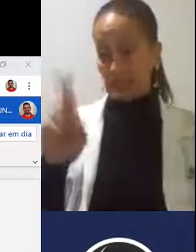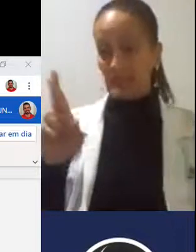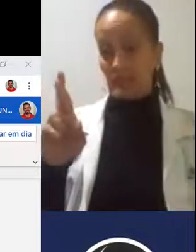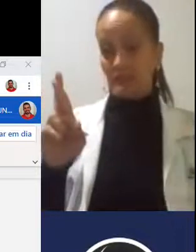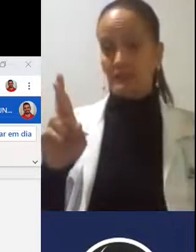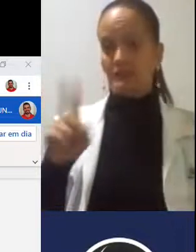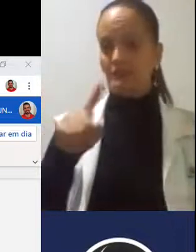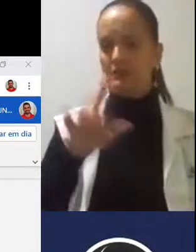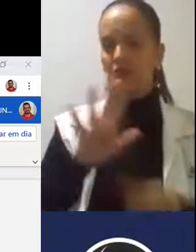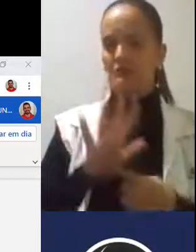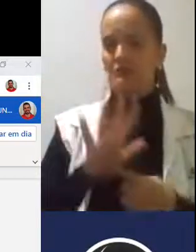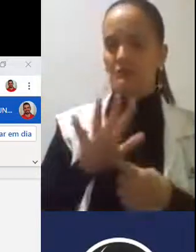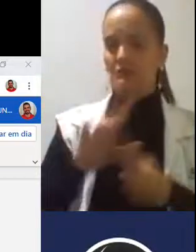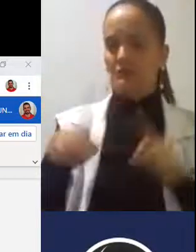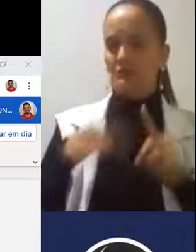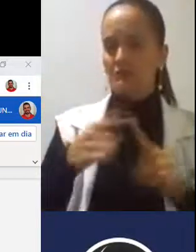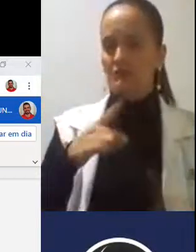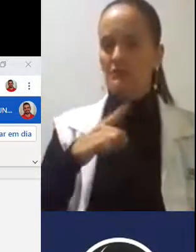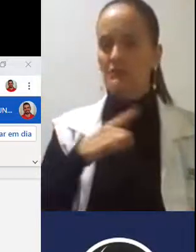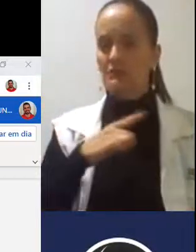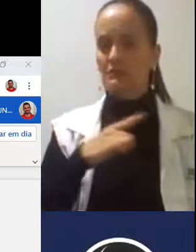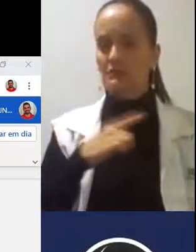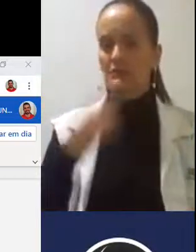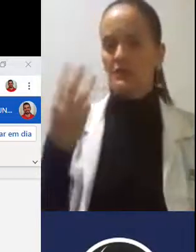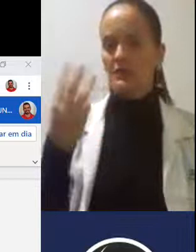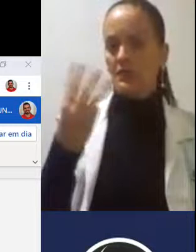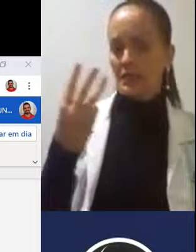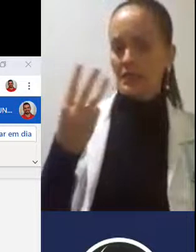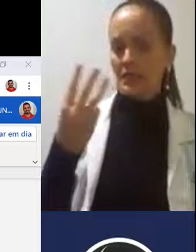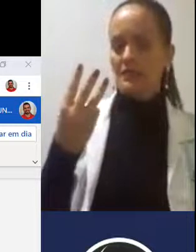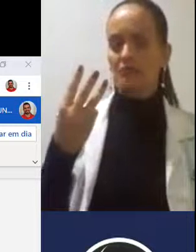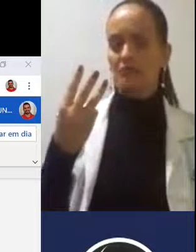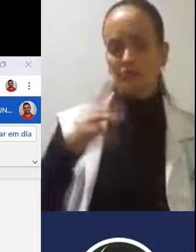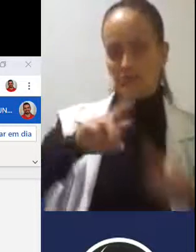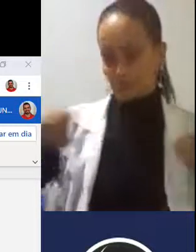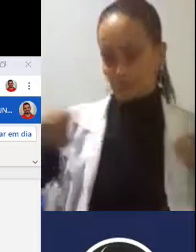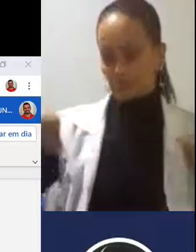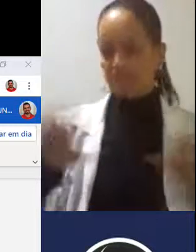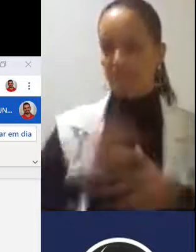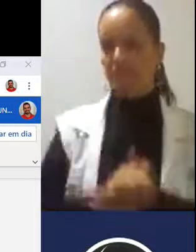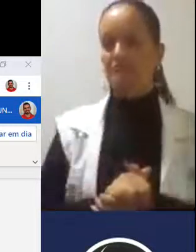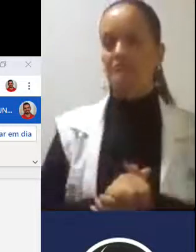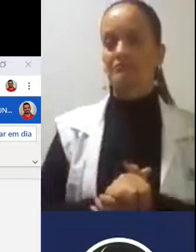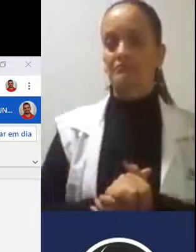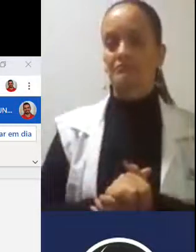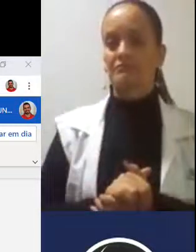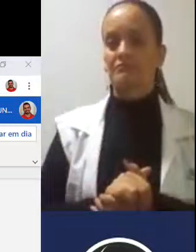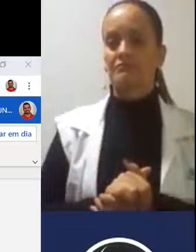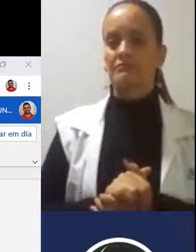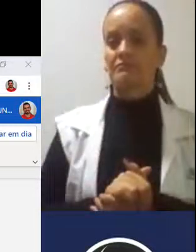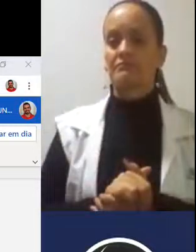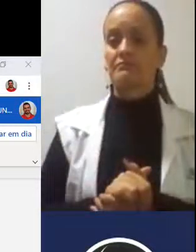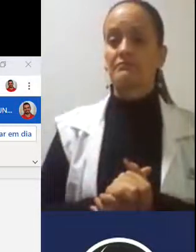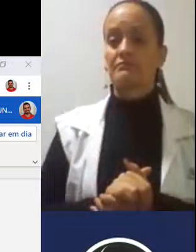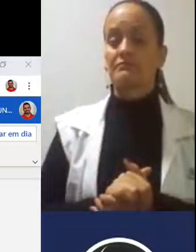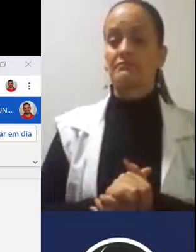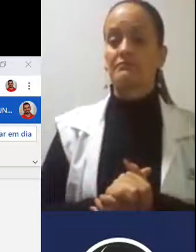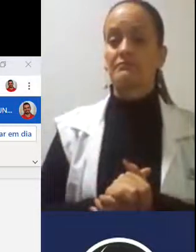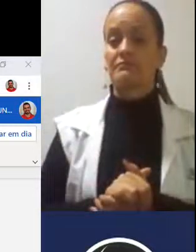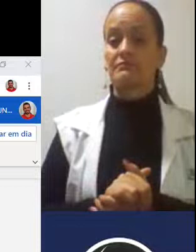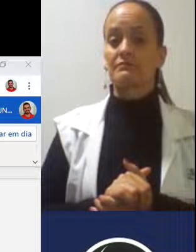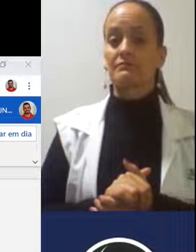mais R3, enfim, certo? Então vamos lá. Então, a resistência equivalente para as lâmpadas